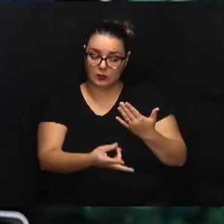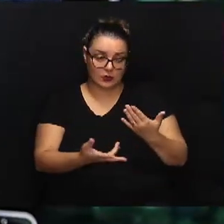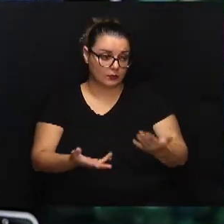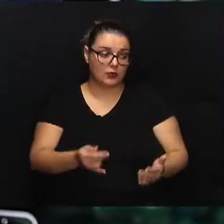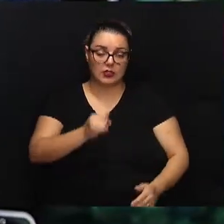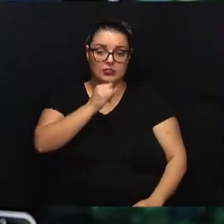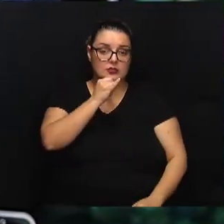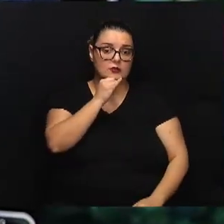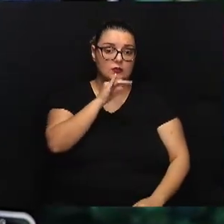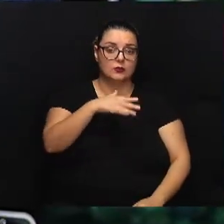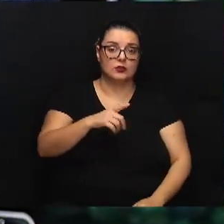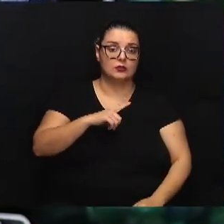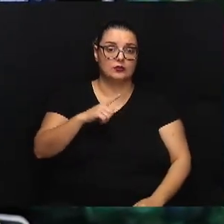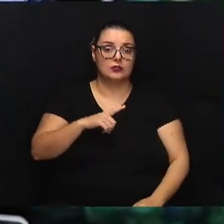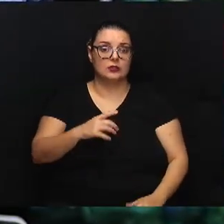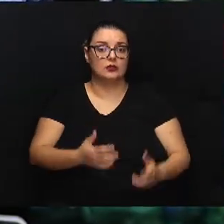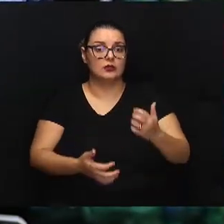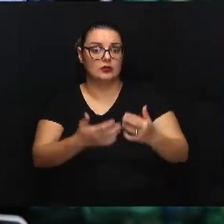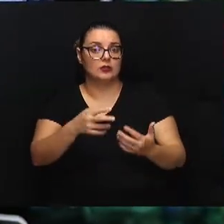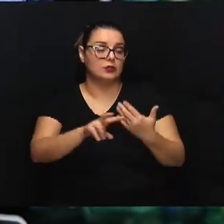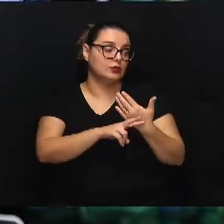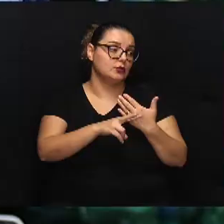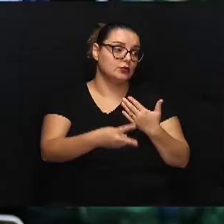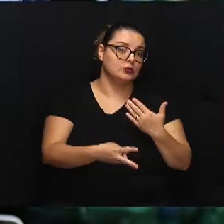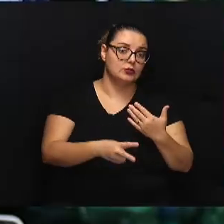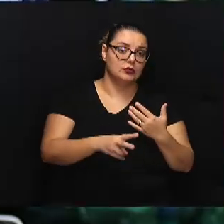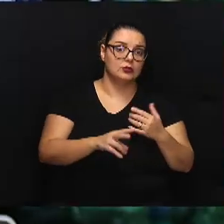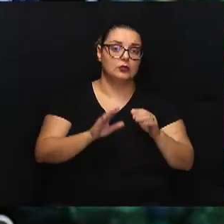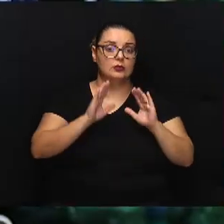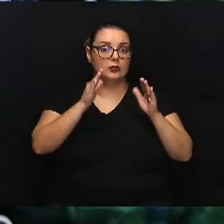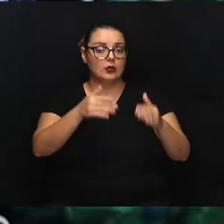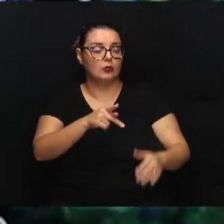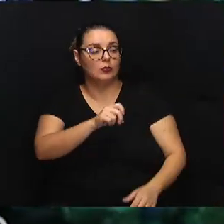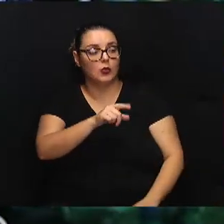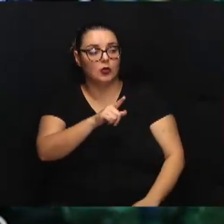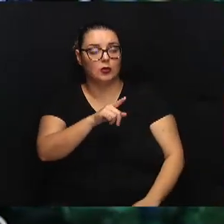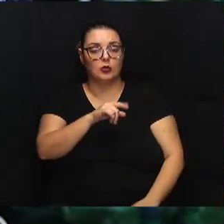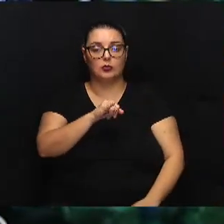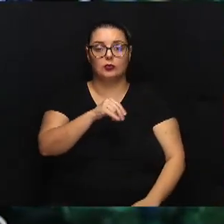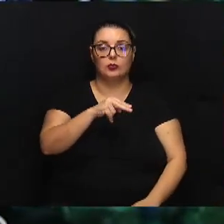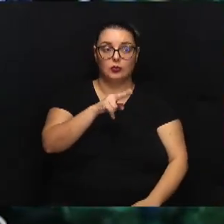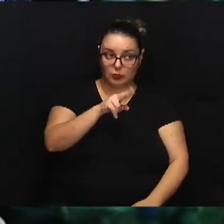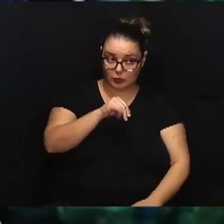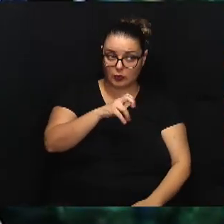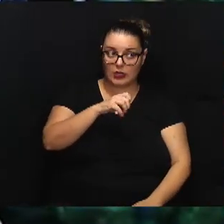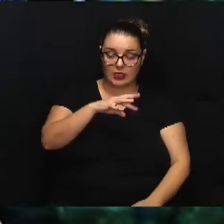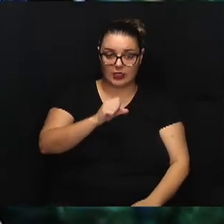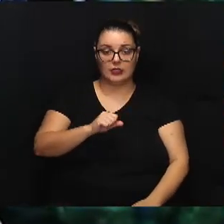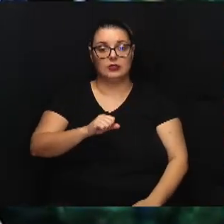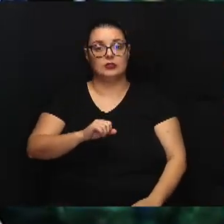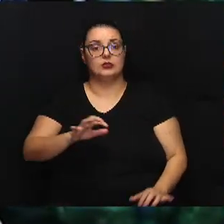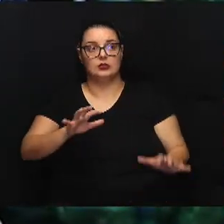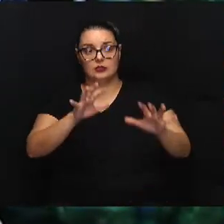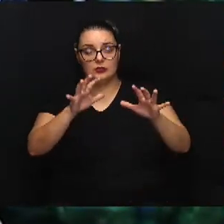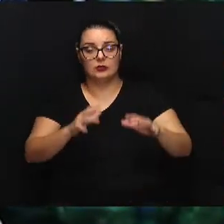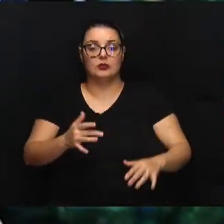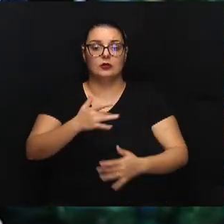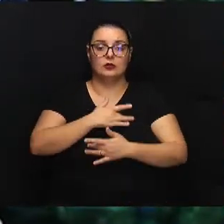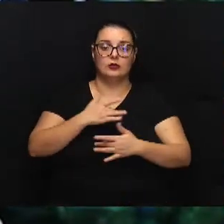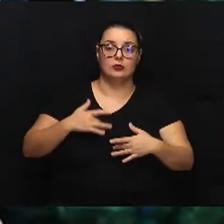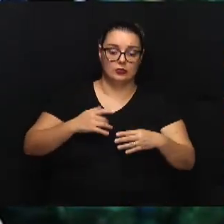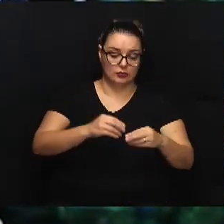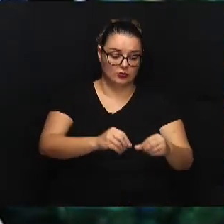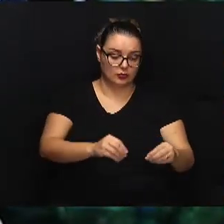Por exemplo, quando a gente tem muitas queimadas, isso tem um impacto de concentração de poluentes na atmosfera, tem um impacto na saúde, isso tem um impacto no